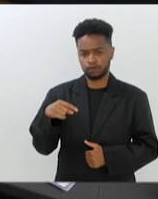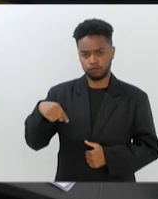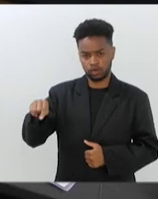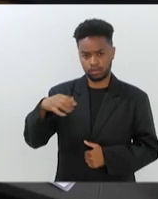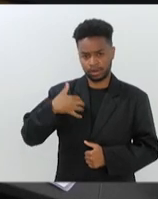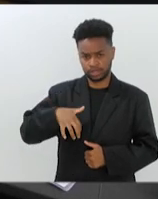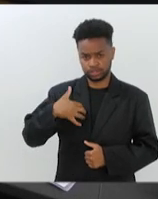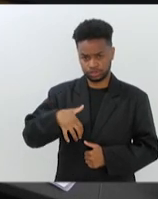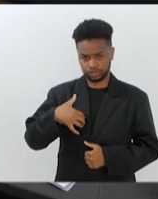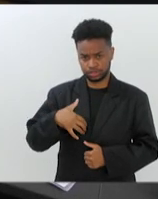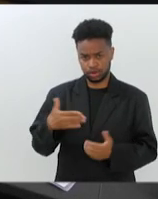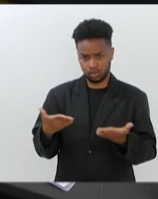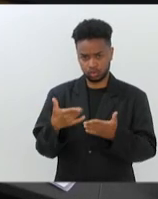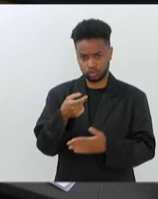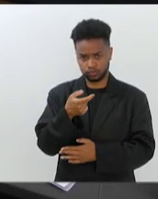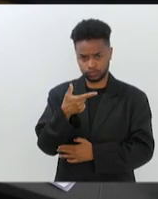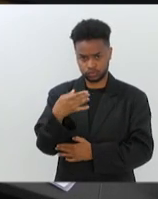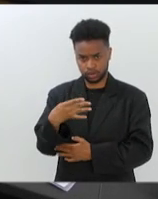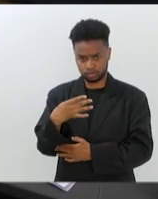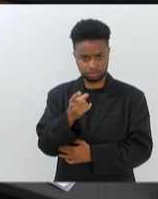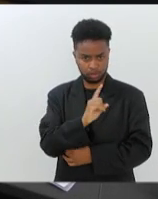ano não